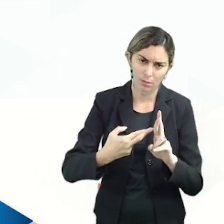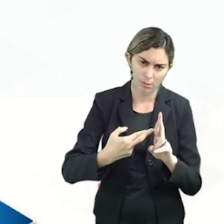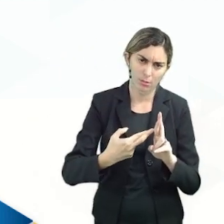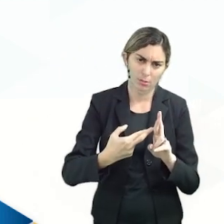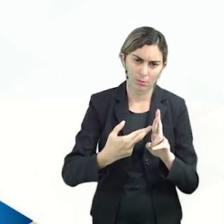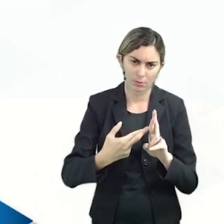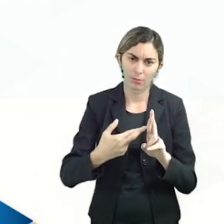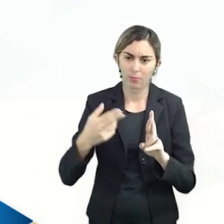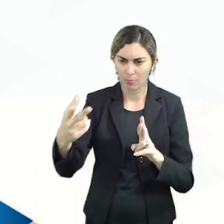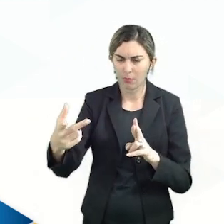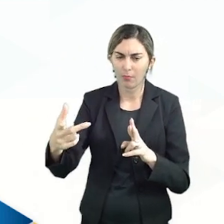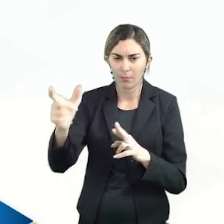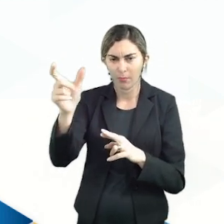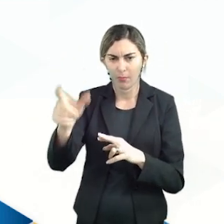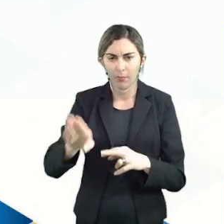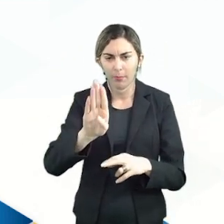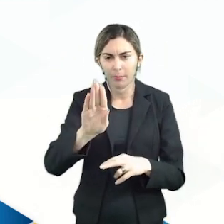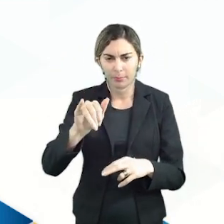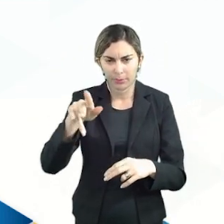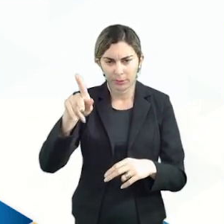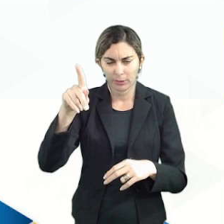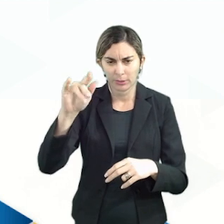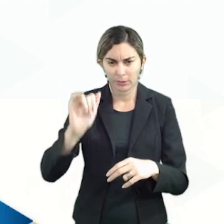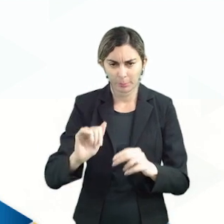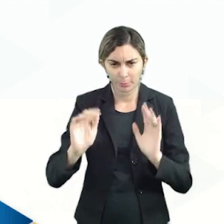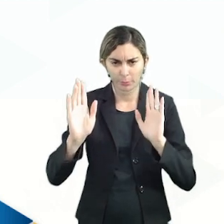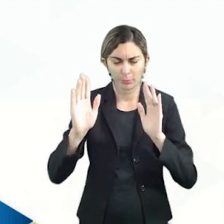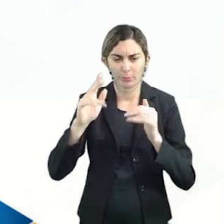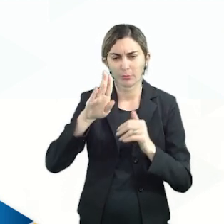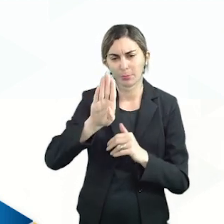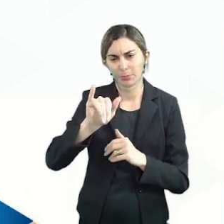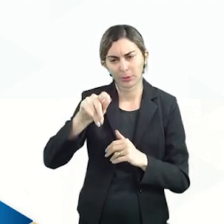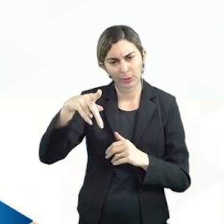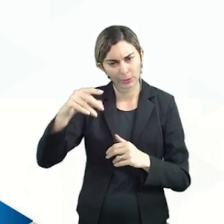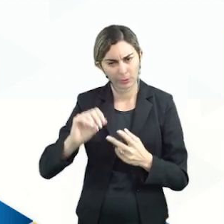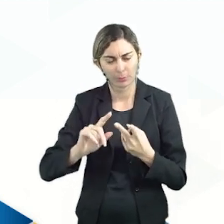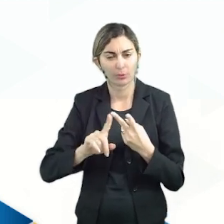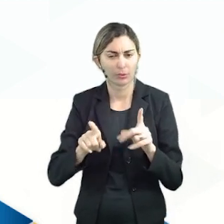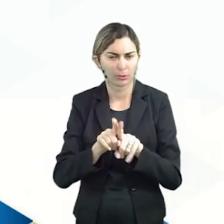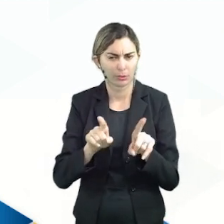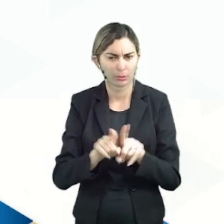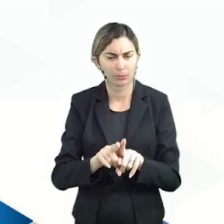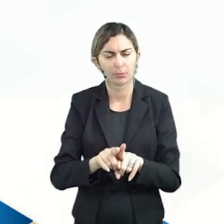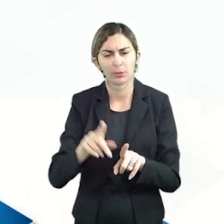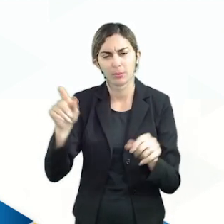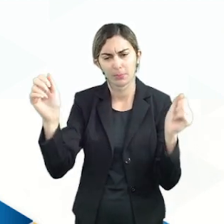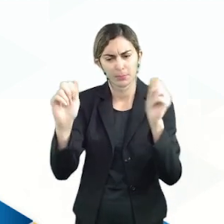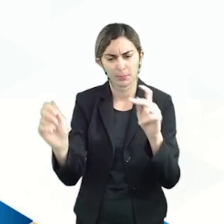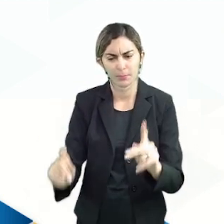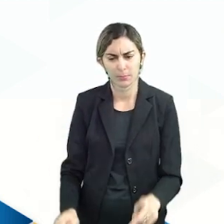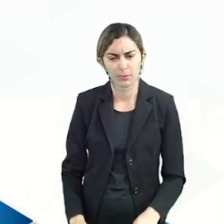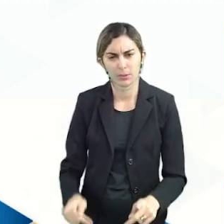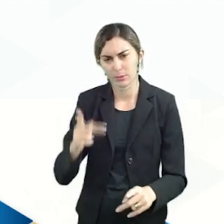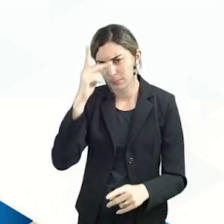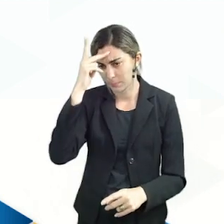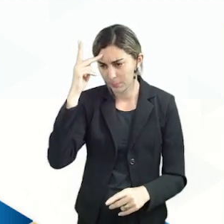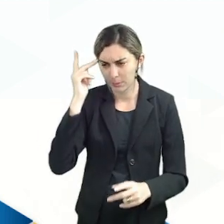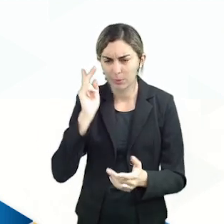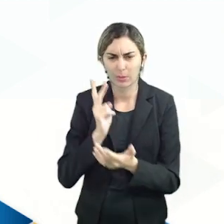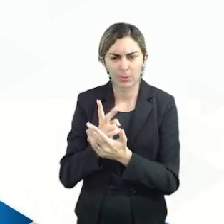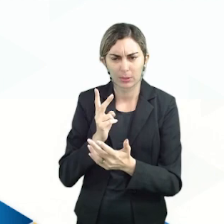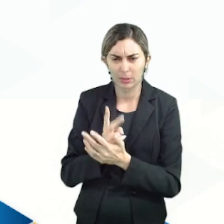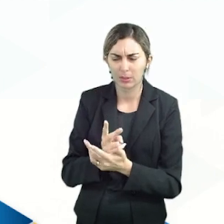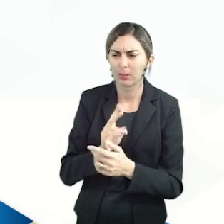ao cargo dele, ele era bispo, como também faz uma referência a um dom da paz, alguém que